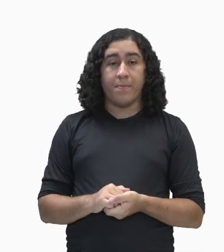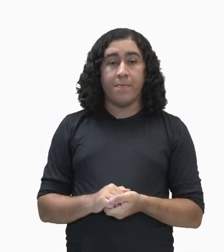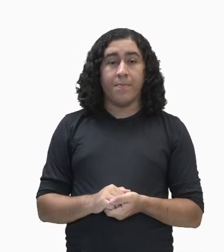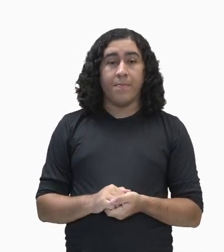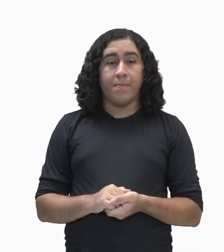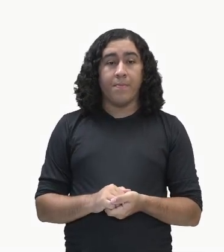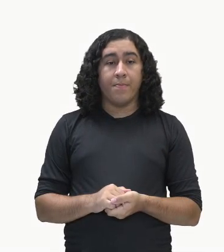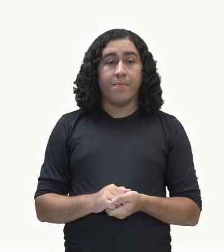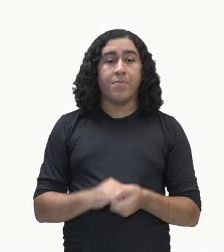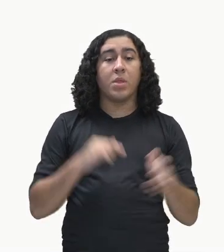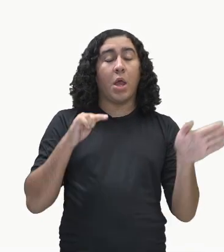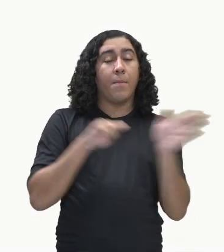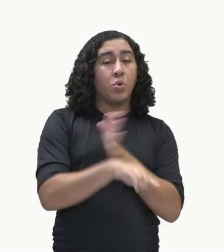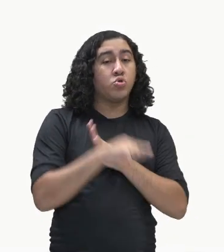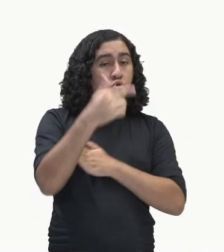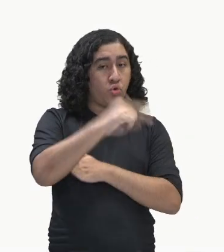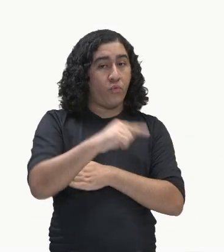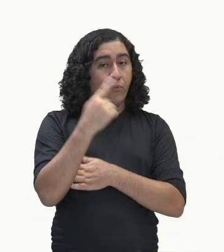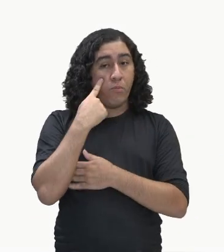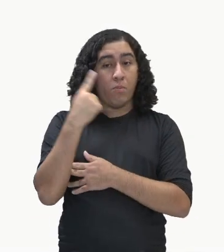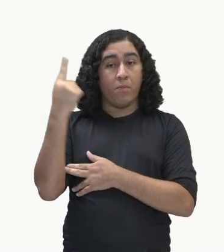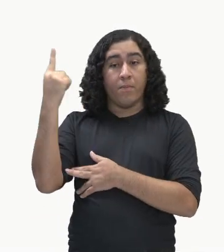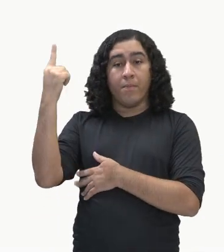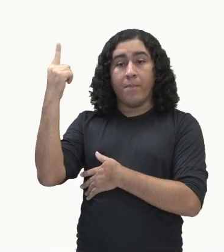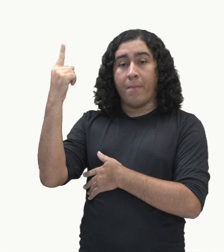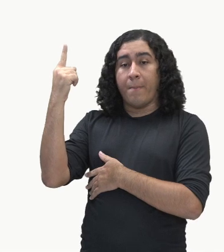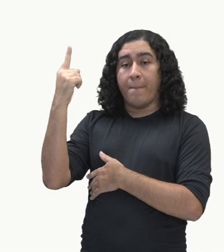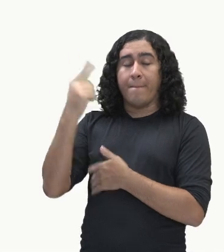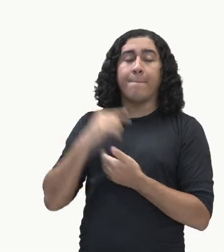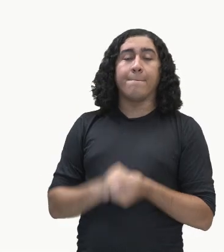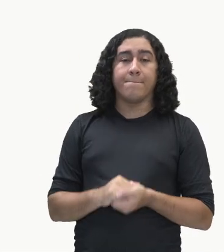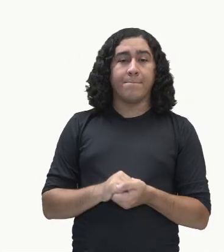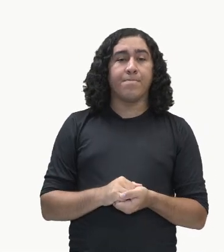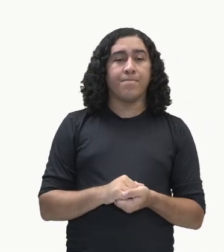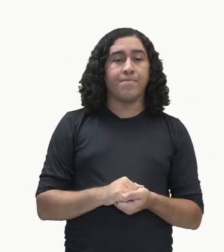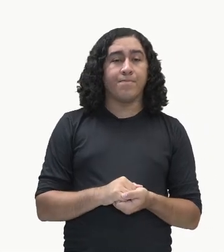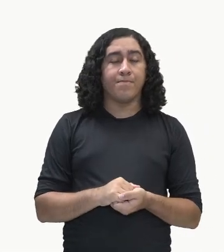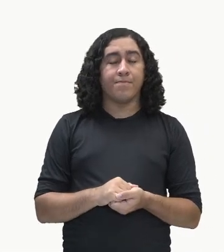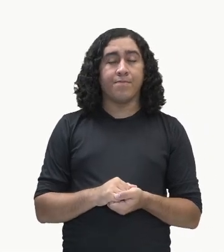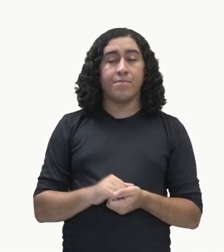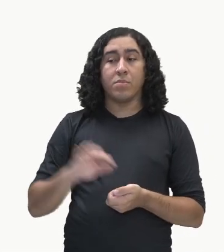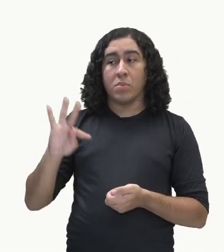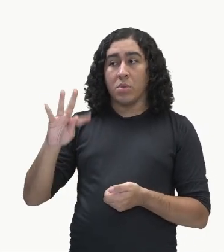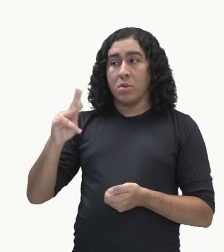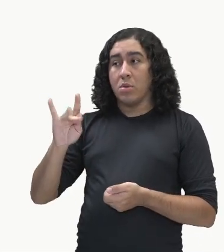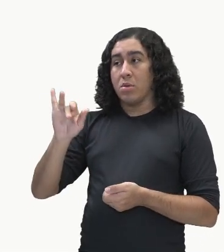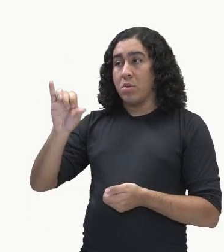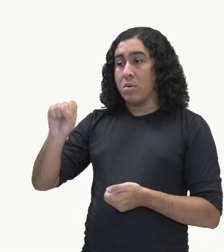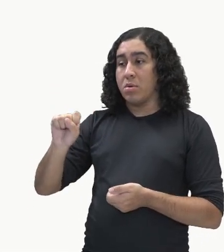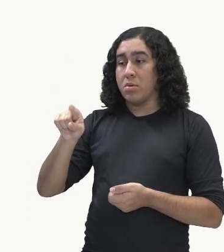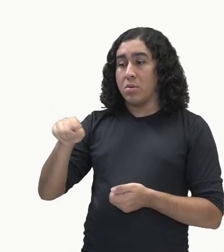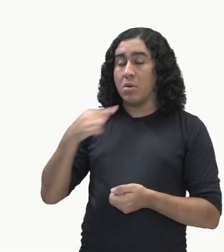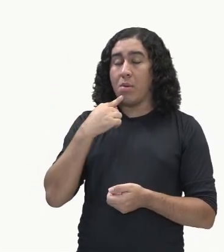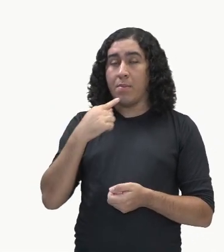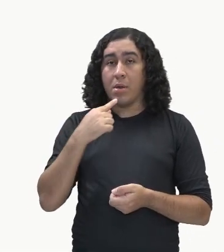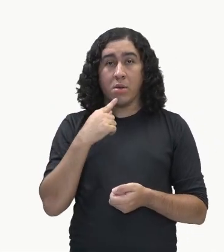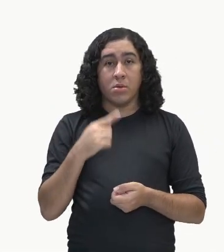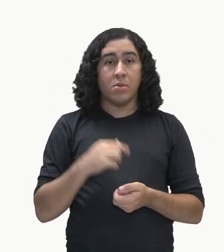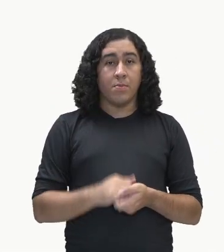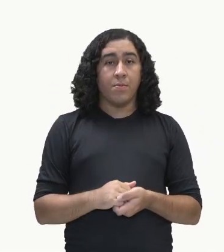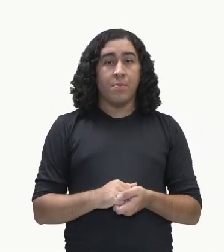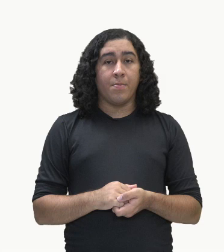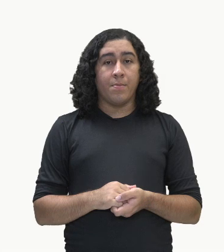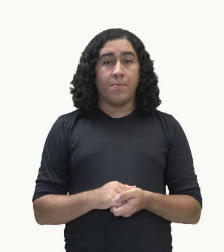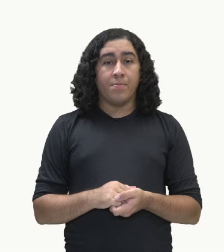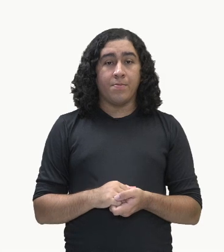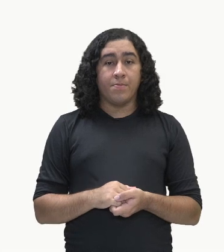a pergunta então se repete, né? Do you see this book on the table? Por que o this? Porque eu estou apontando algo próximo do falante, né? Então, quando